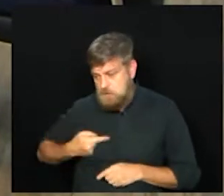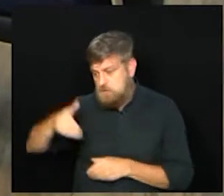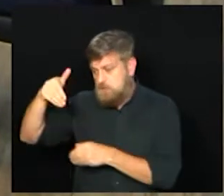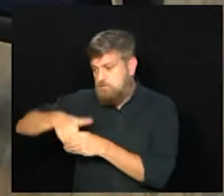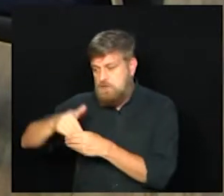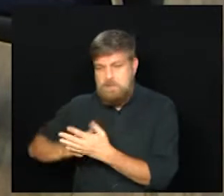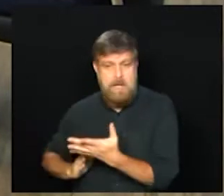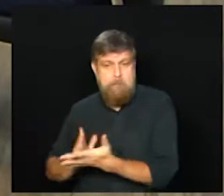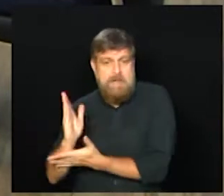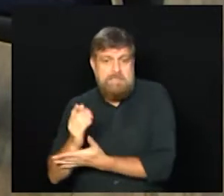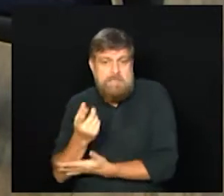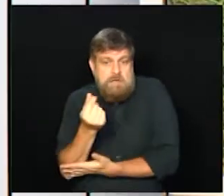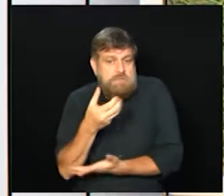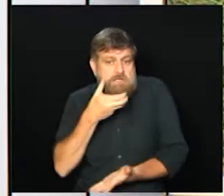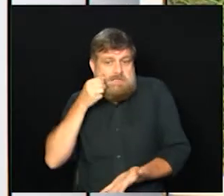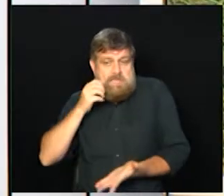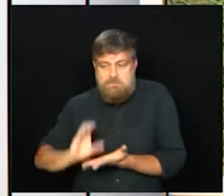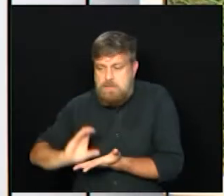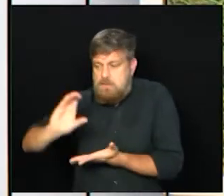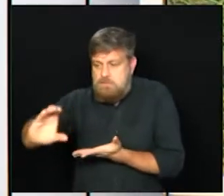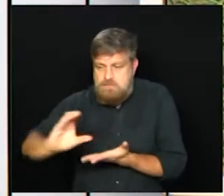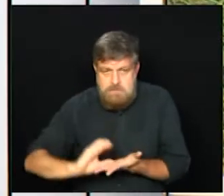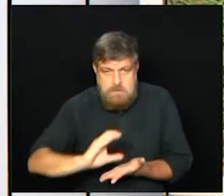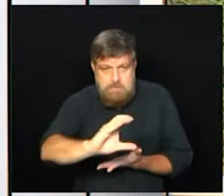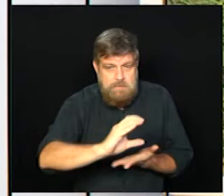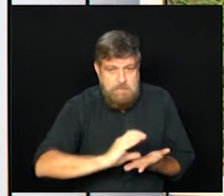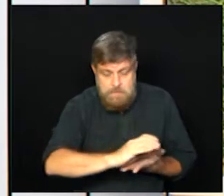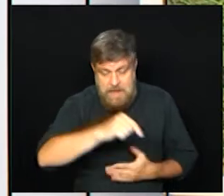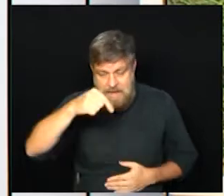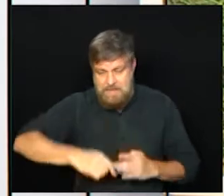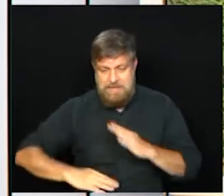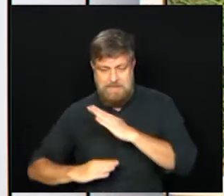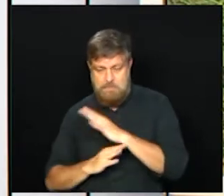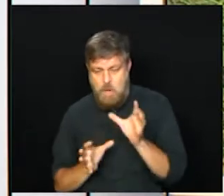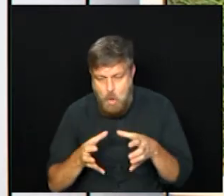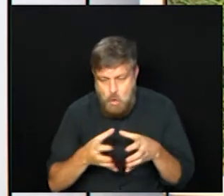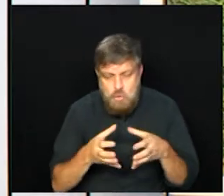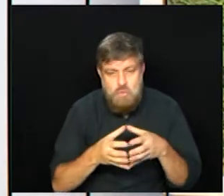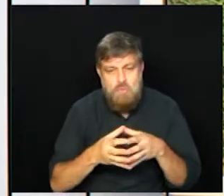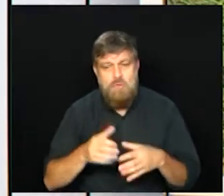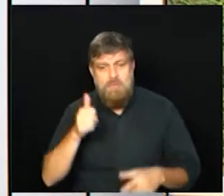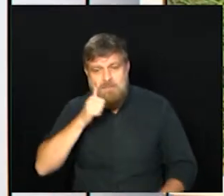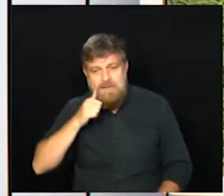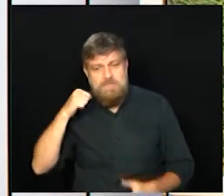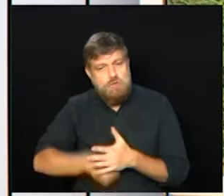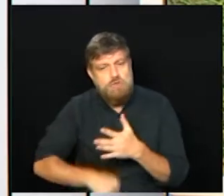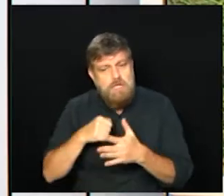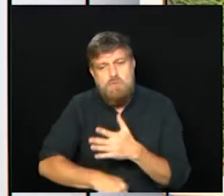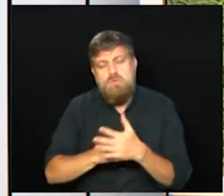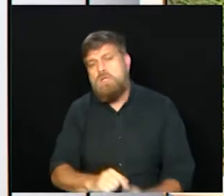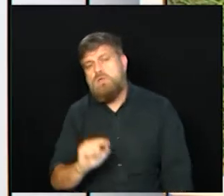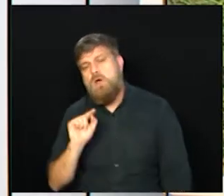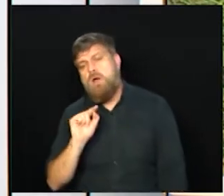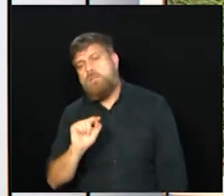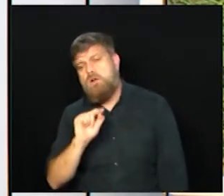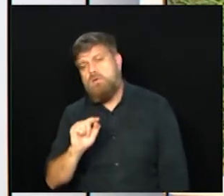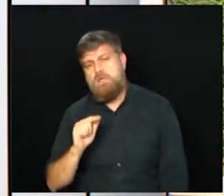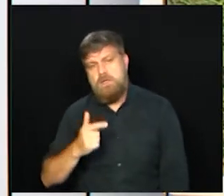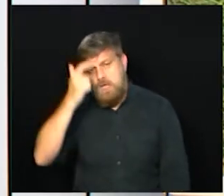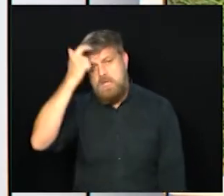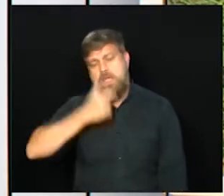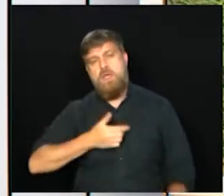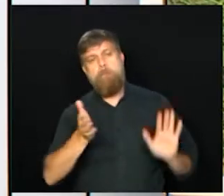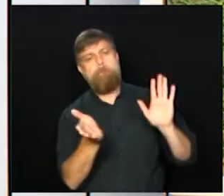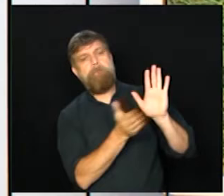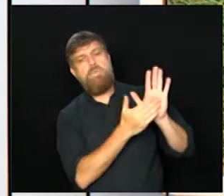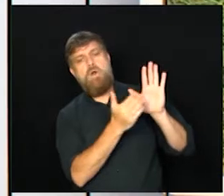a distribuição orçamentária. Tanto que nós temos feito na Comissão da Mulher, nós temos feito o embate para que, até cheguei a propor, eu falei,